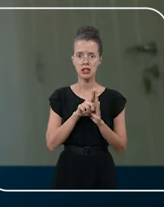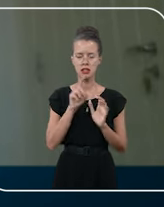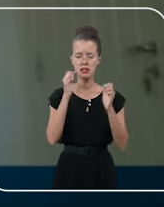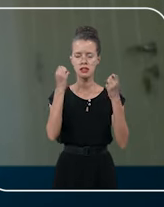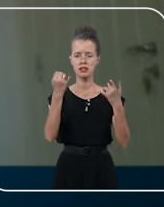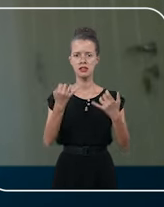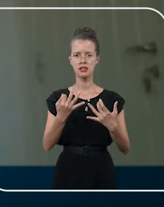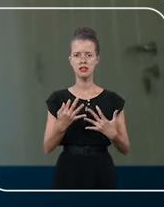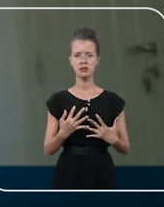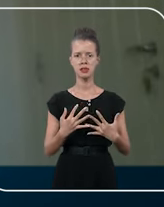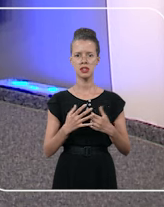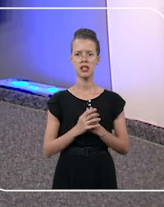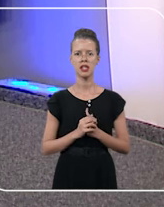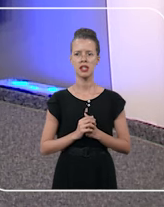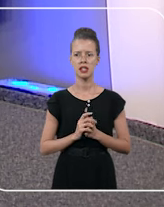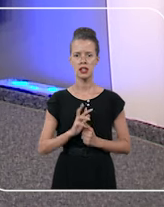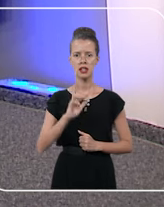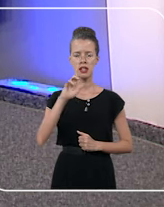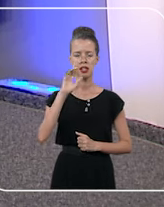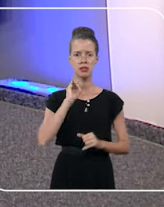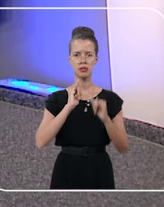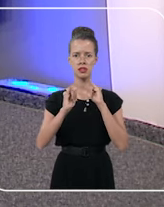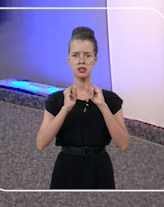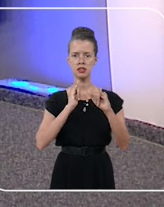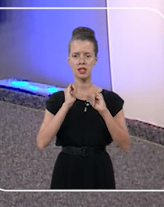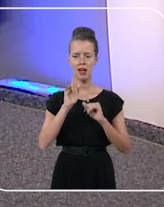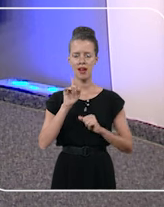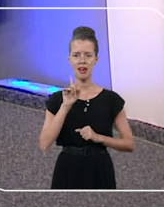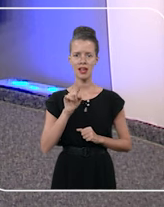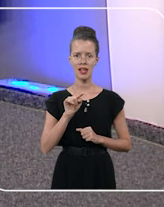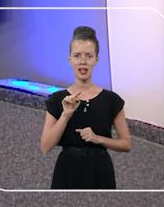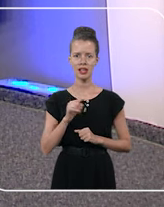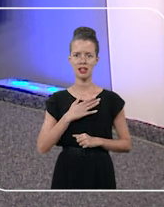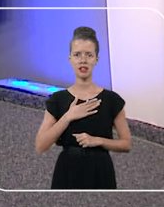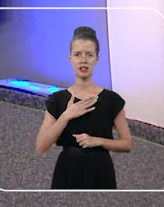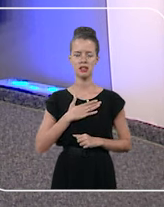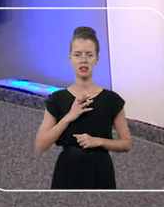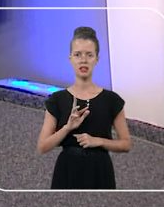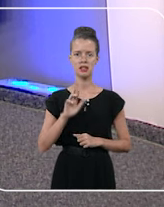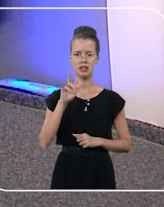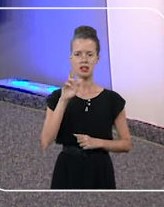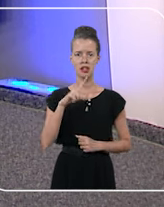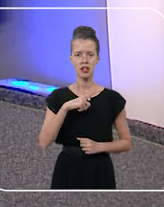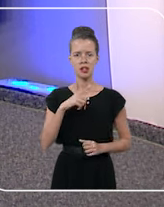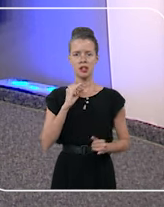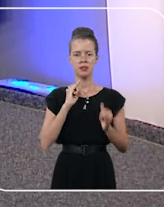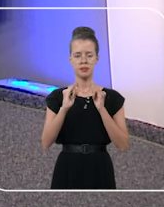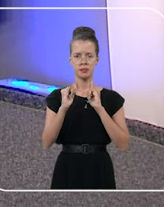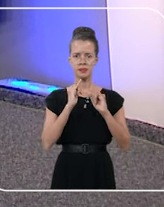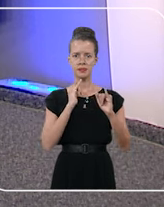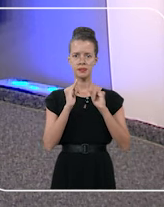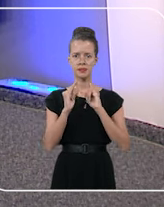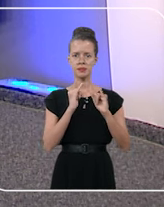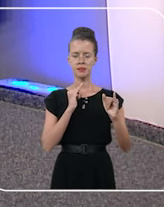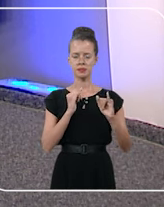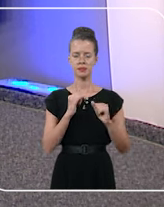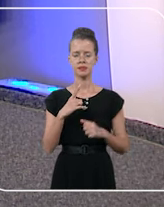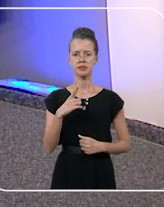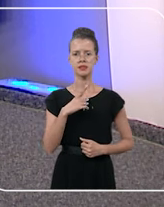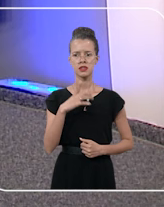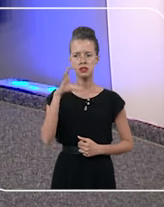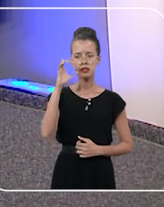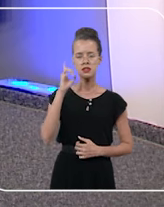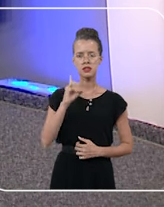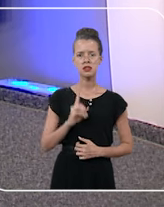o titular do dado, ou seja, a pessoa que tem aquelas informações, ela tem o direito,